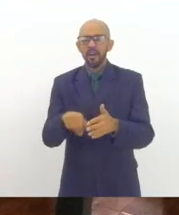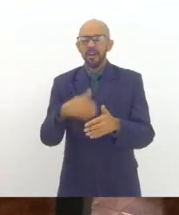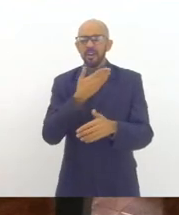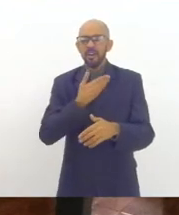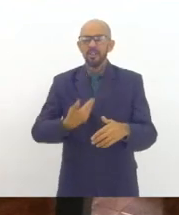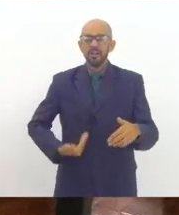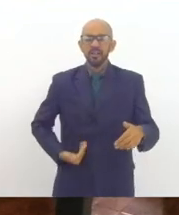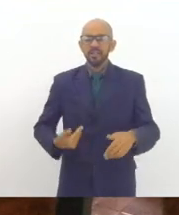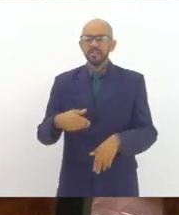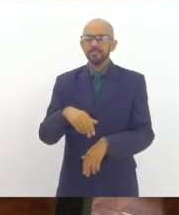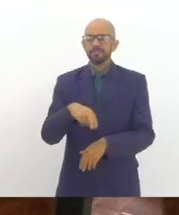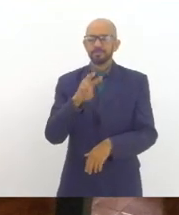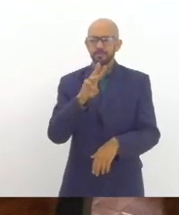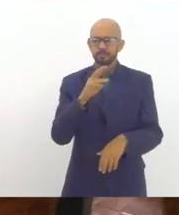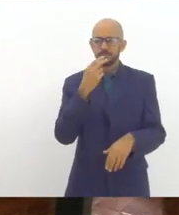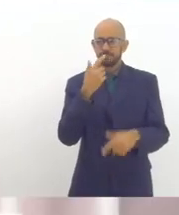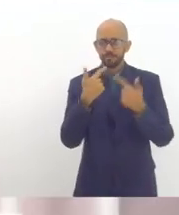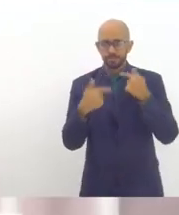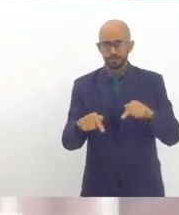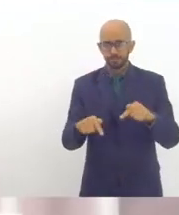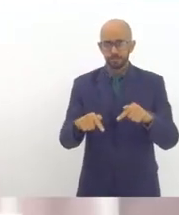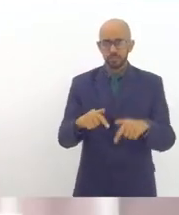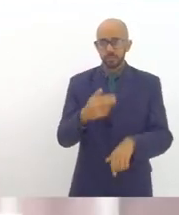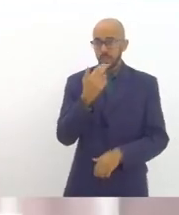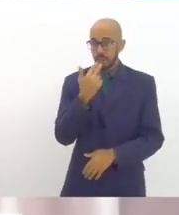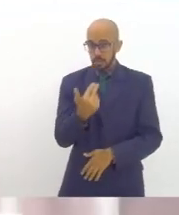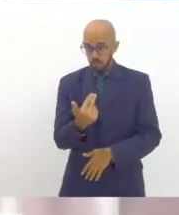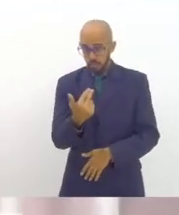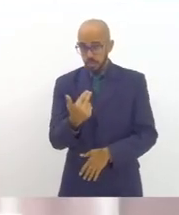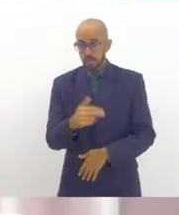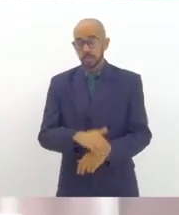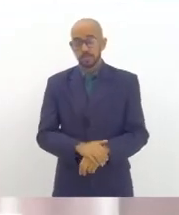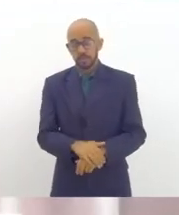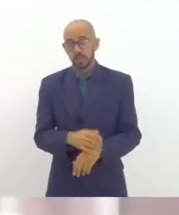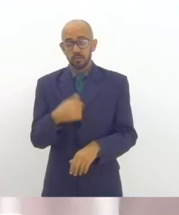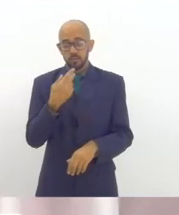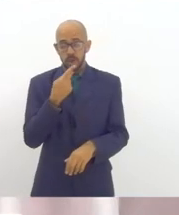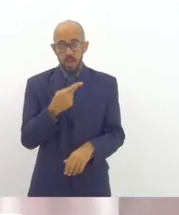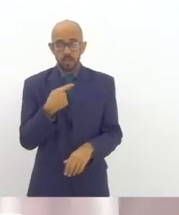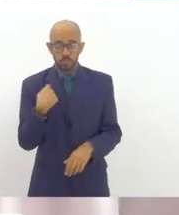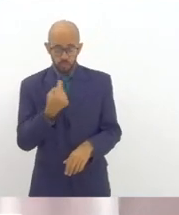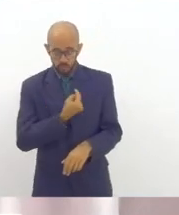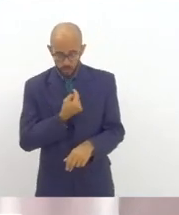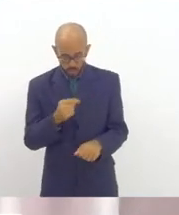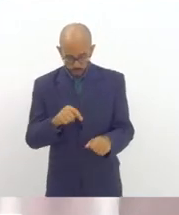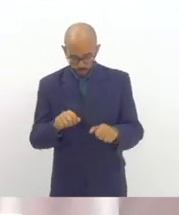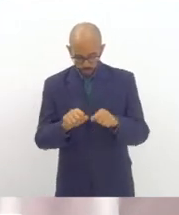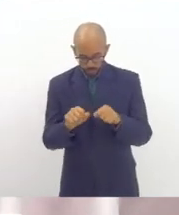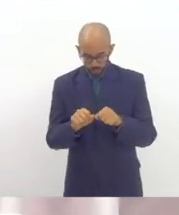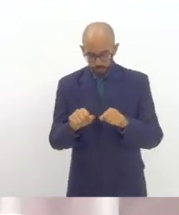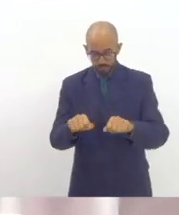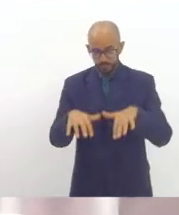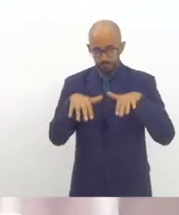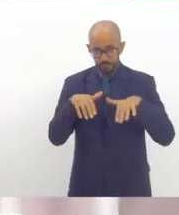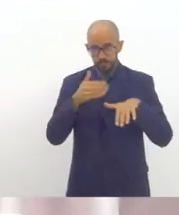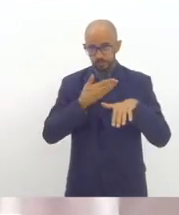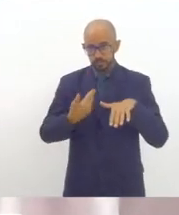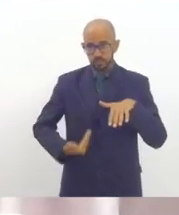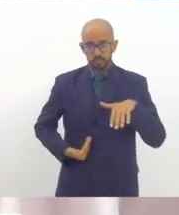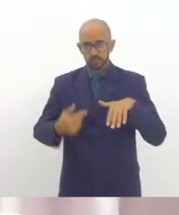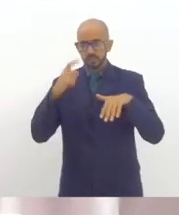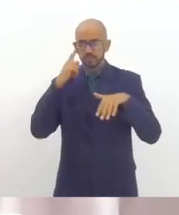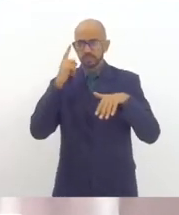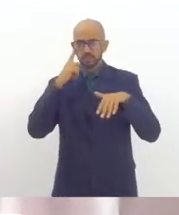profissionais de educação que têm dialogado conosco para que a gente possa, ao realizar essa audiência pública, pensar sobre tema